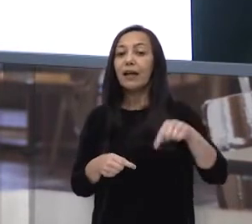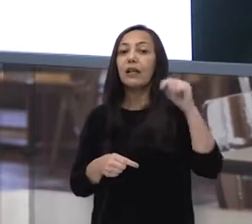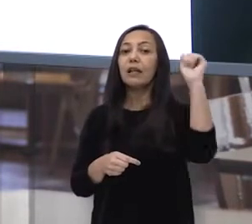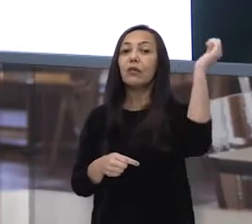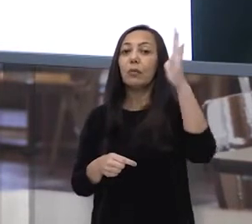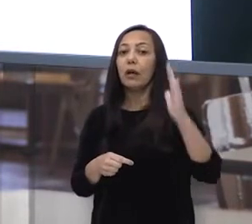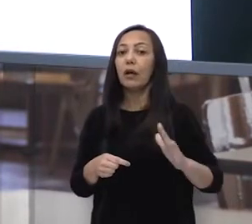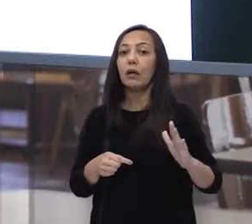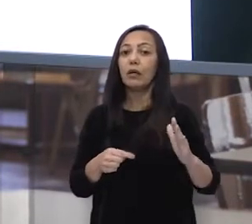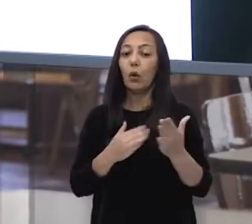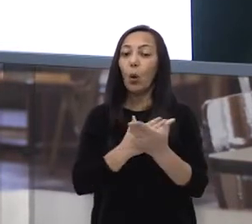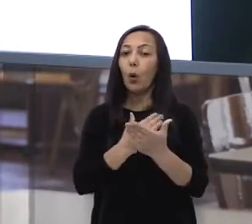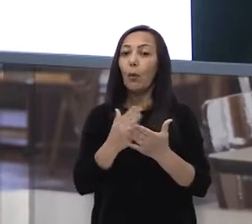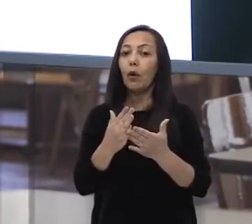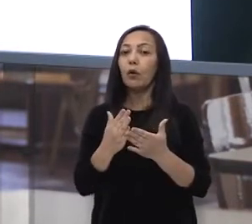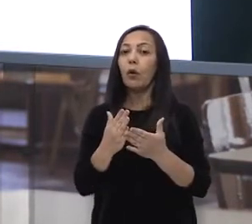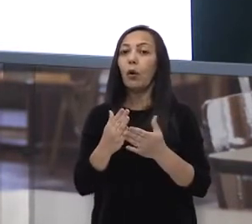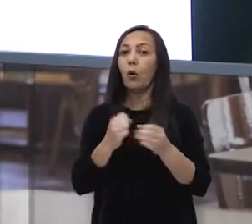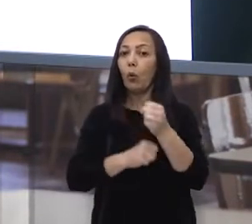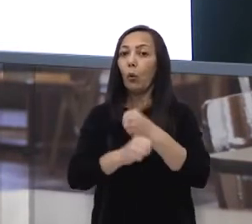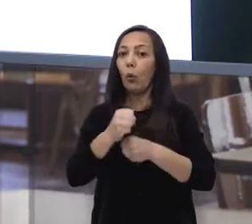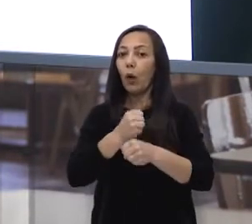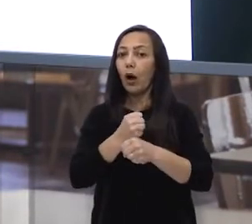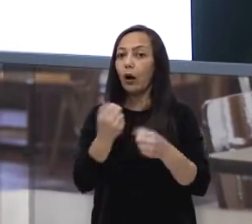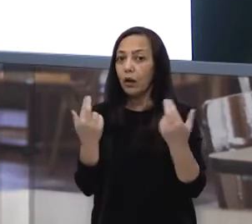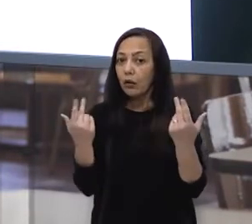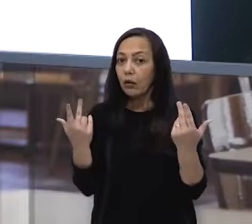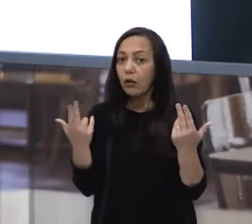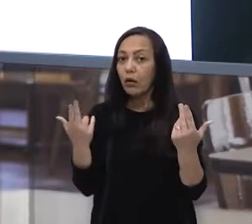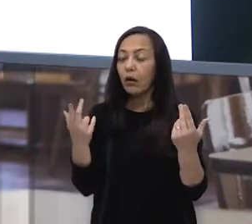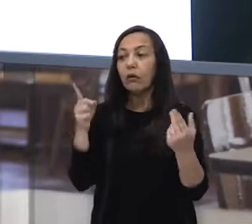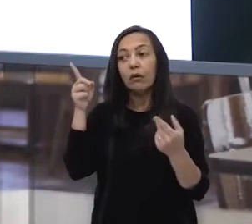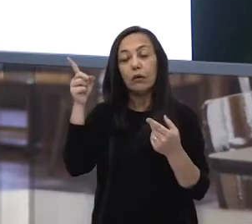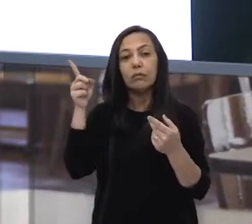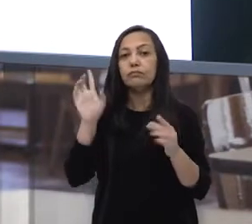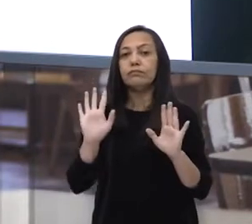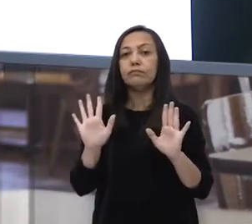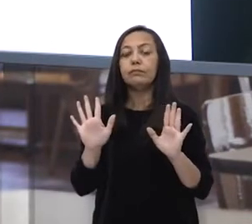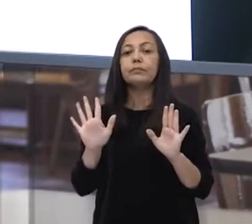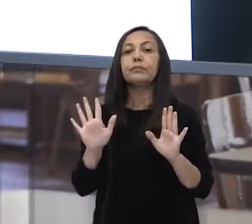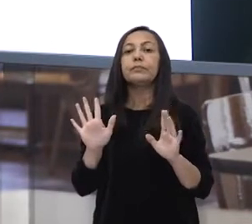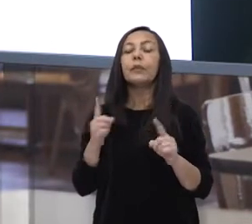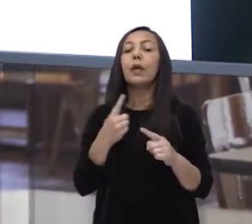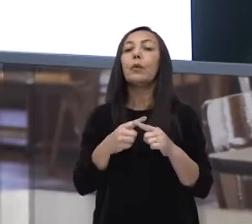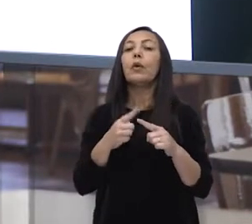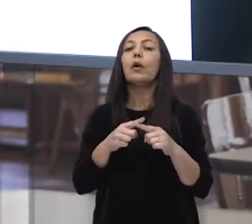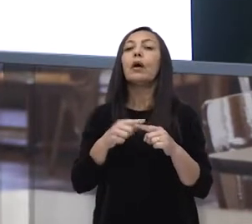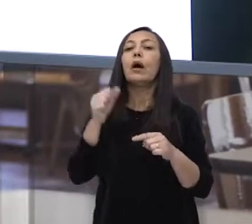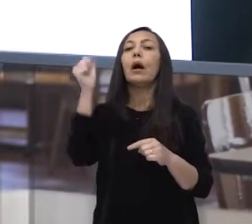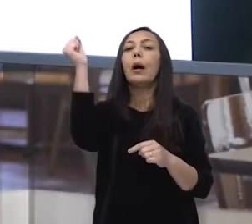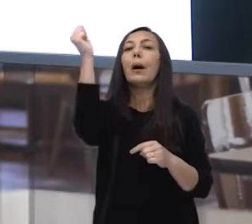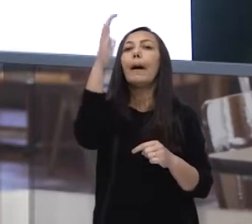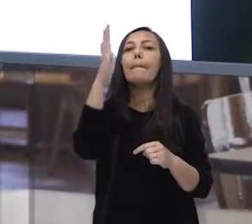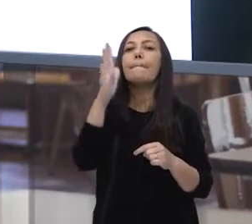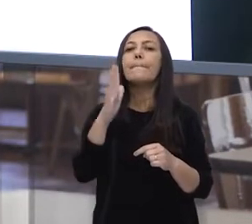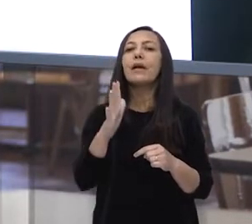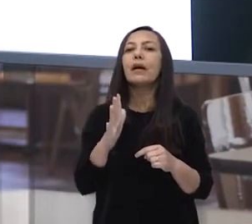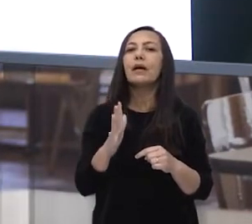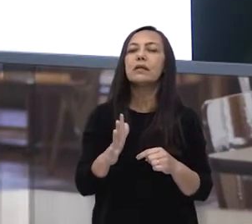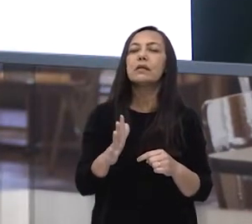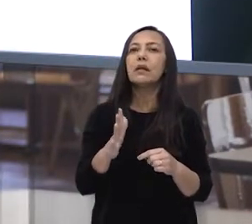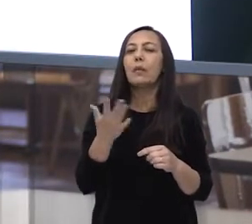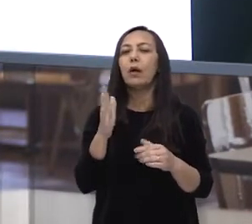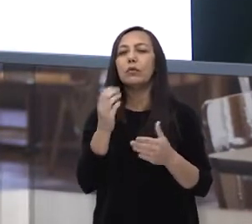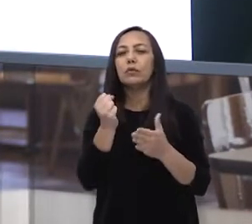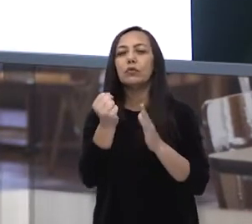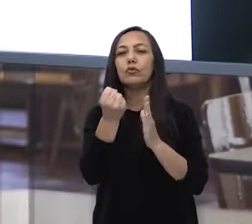surgiu nesse mesmo período? Não. Tá bom? Por quê? Porque o Brasil era um país até o